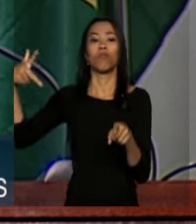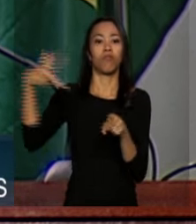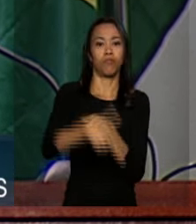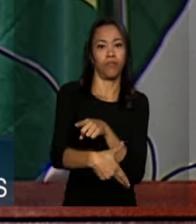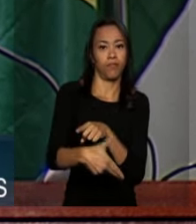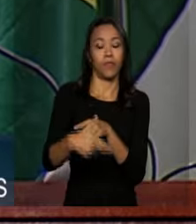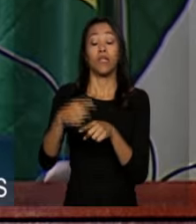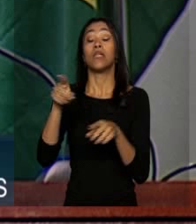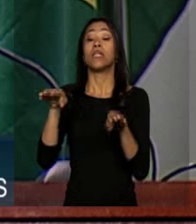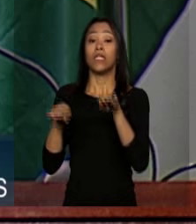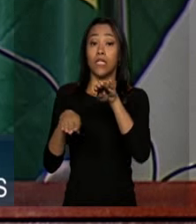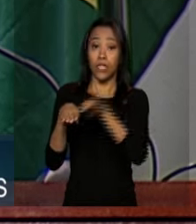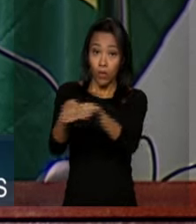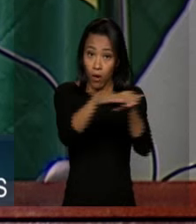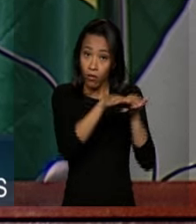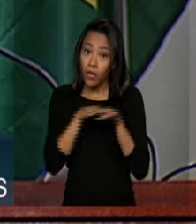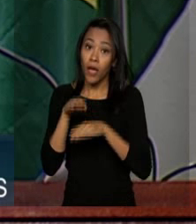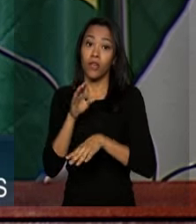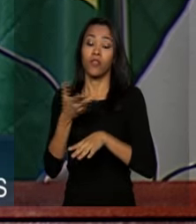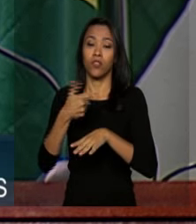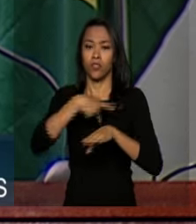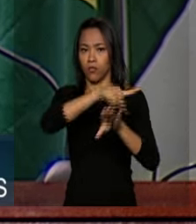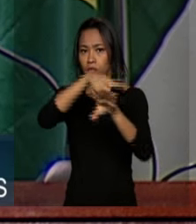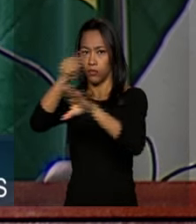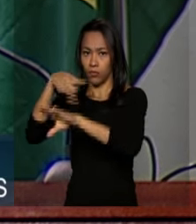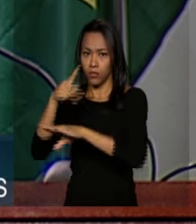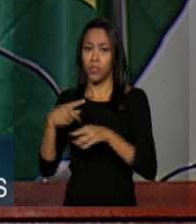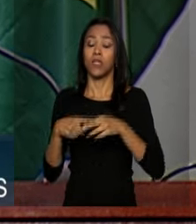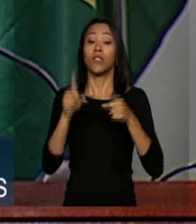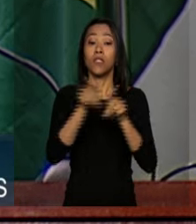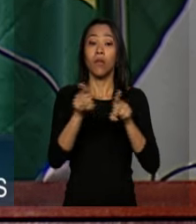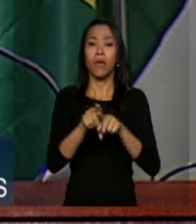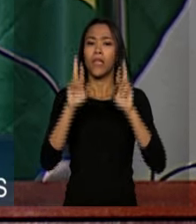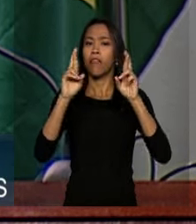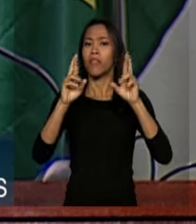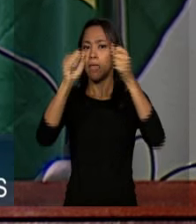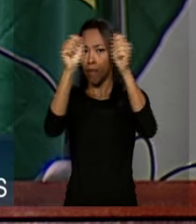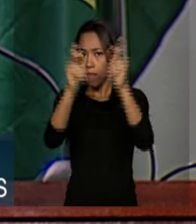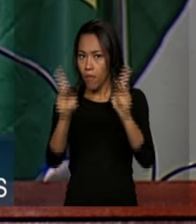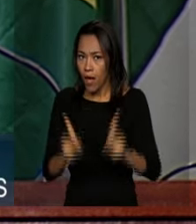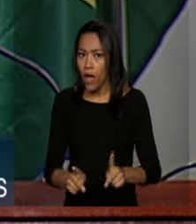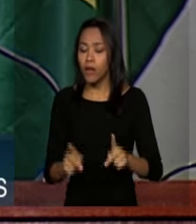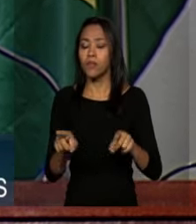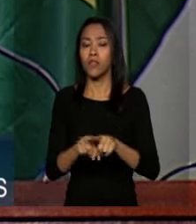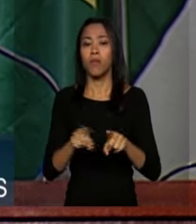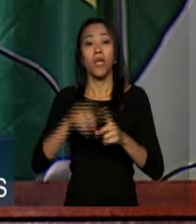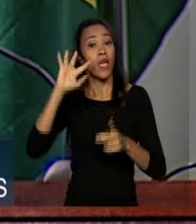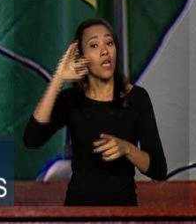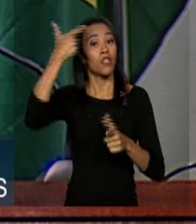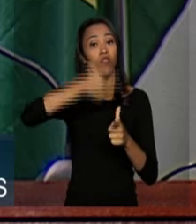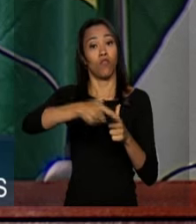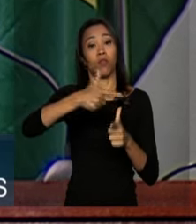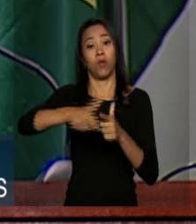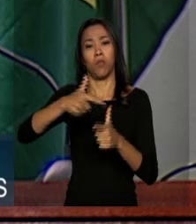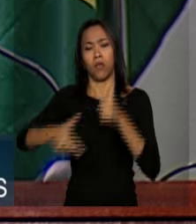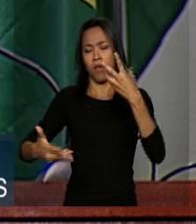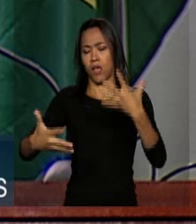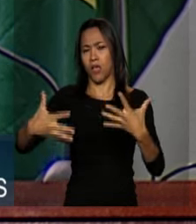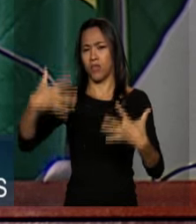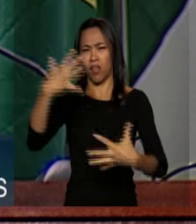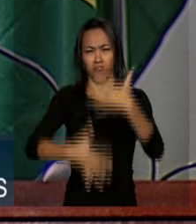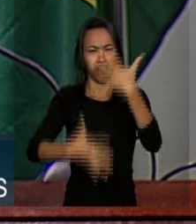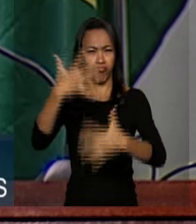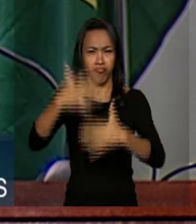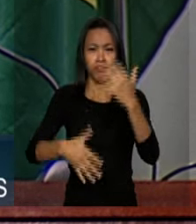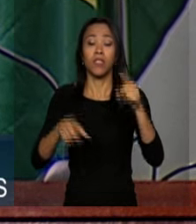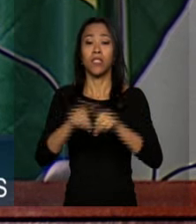da igualdade entre os Estados, da defesa da paz, da solução pacífica de conflitos, do repúdio ao